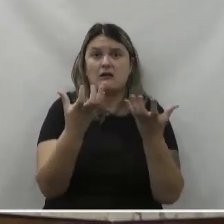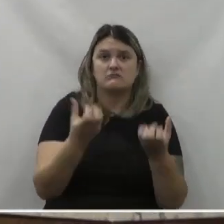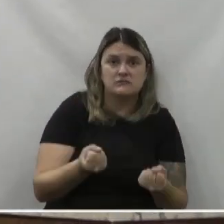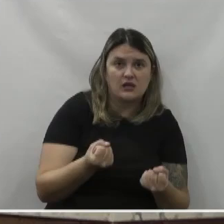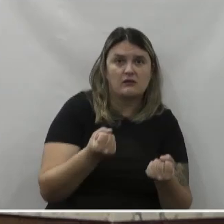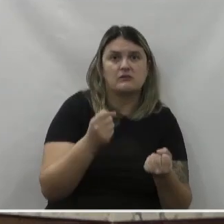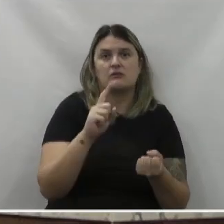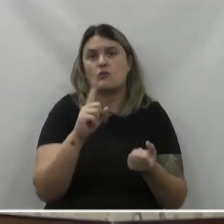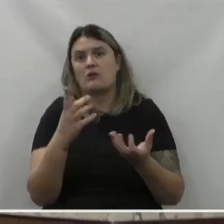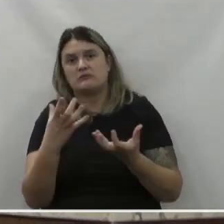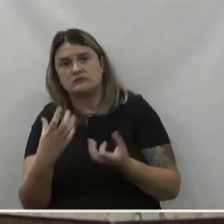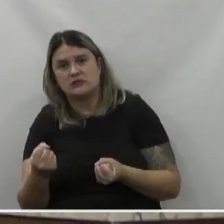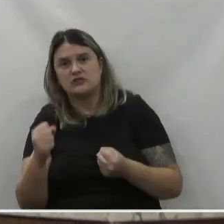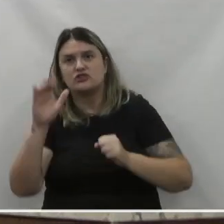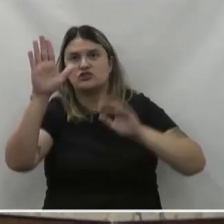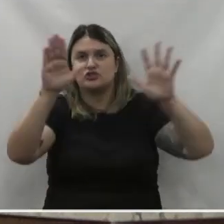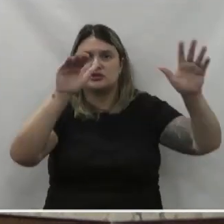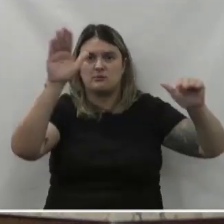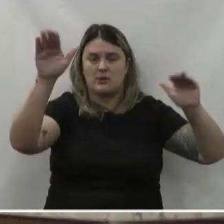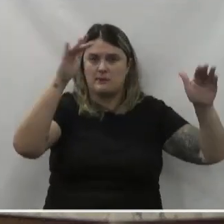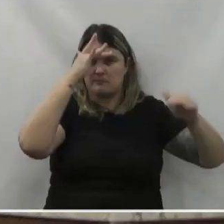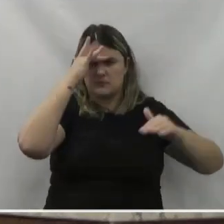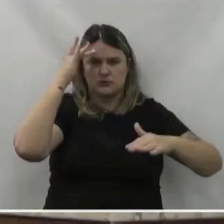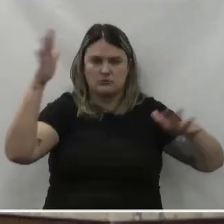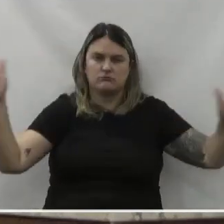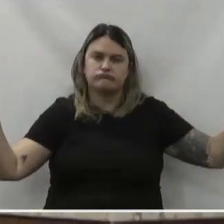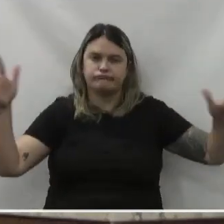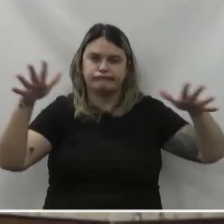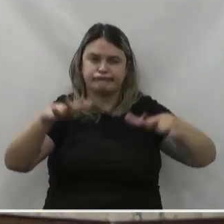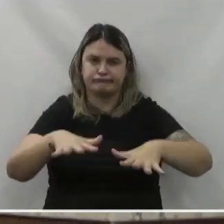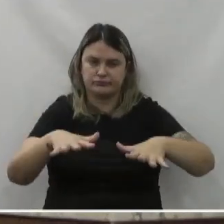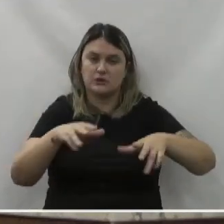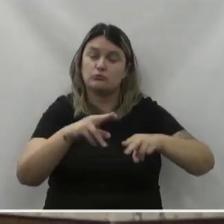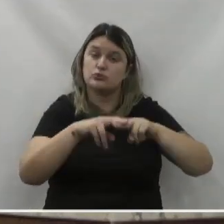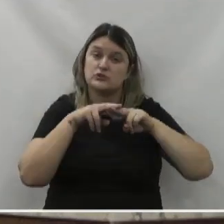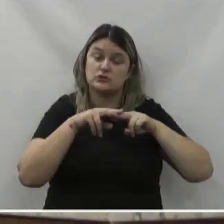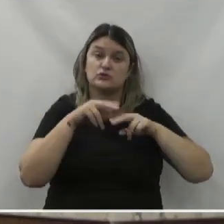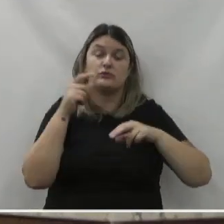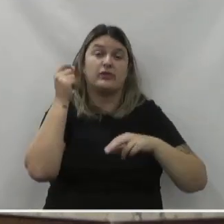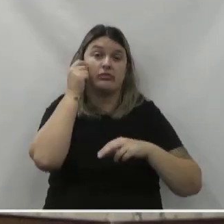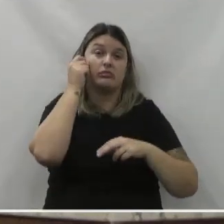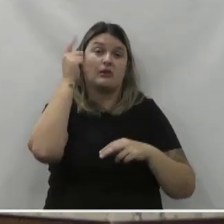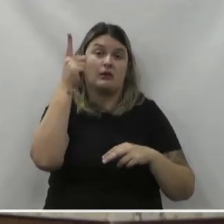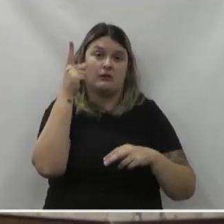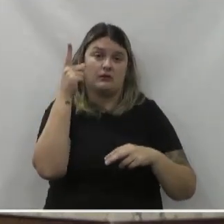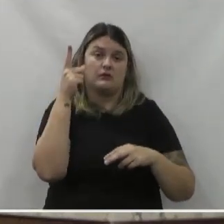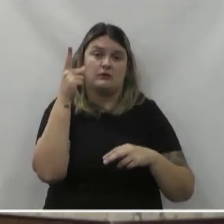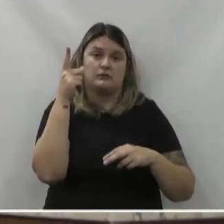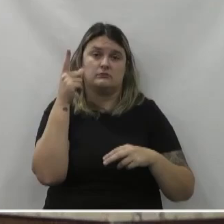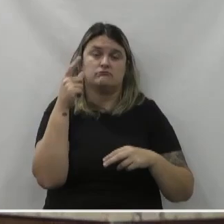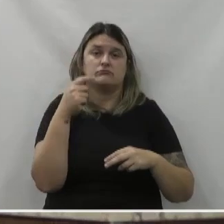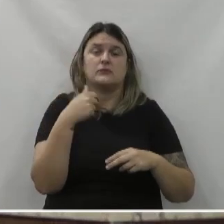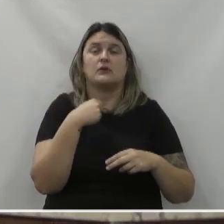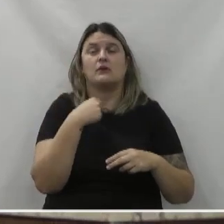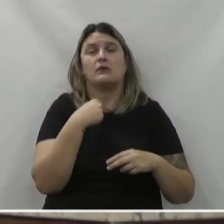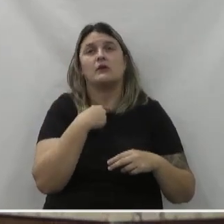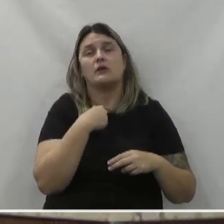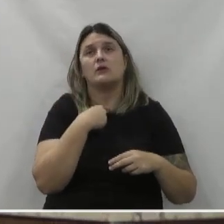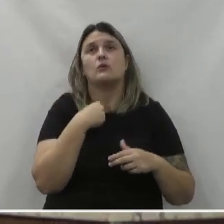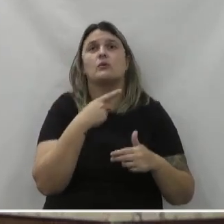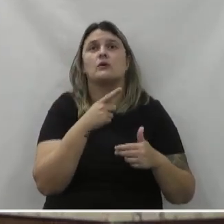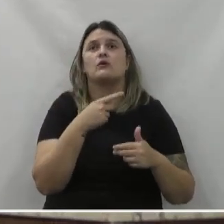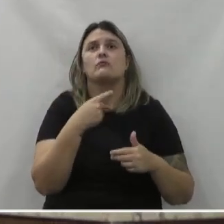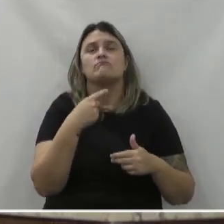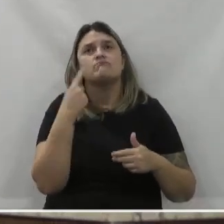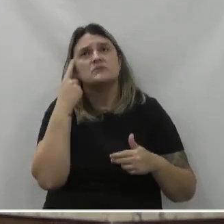e outras entidades. Então, por isso, foi uma ideia que eu tive no primeiro